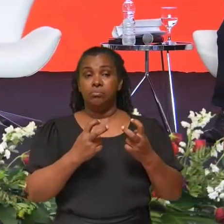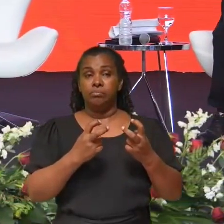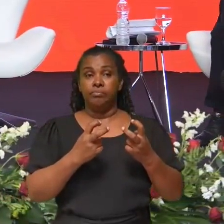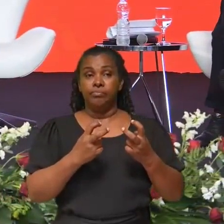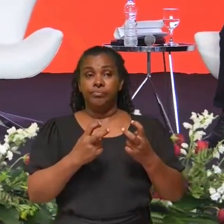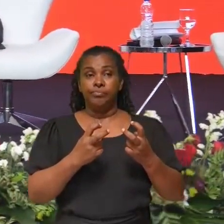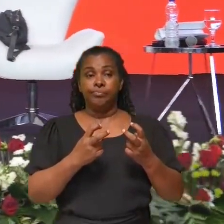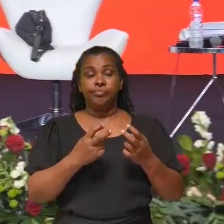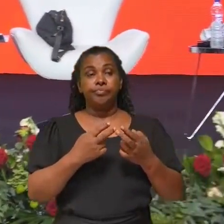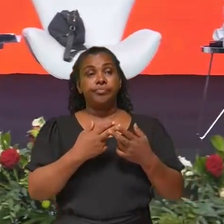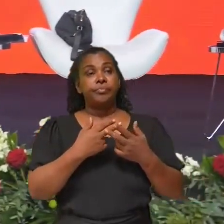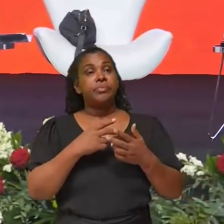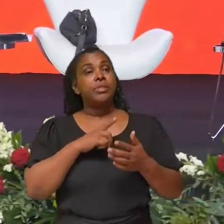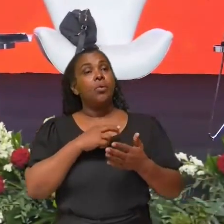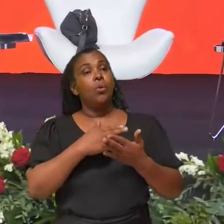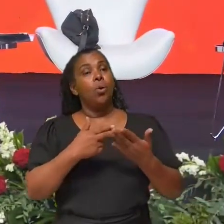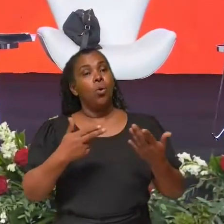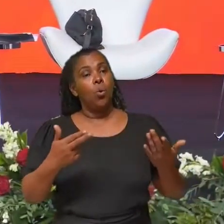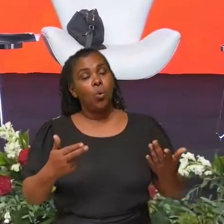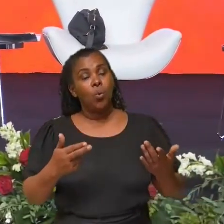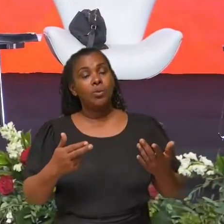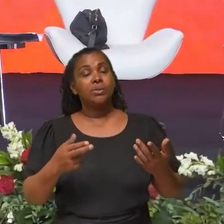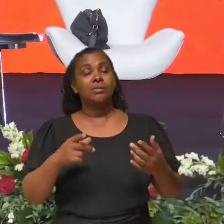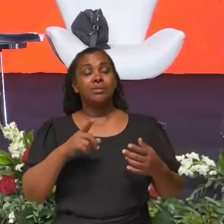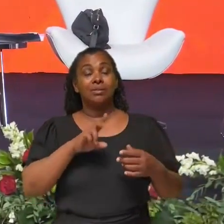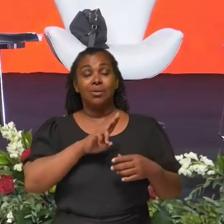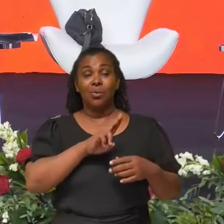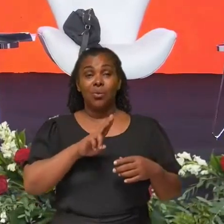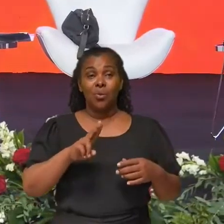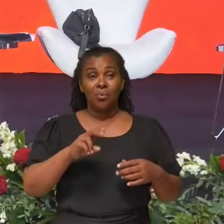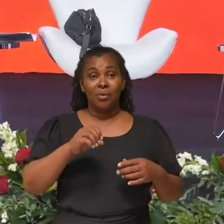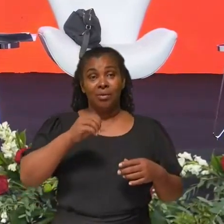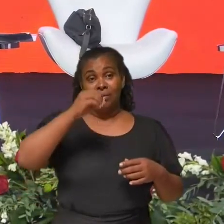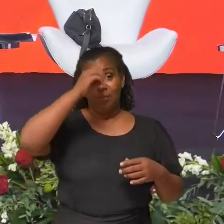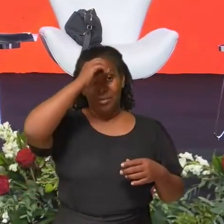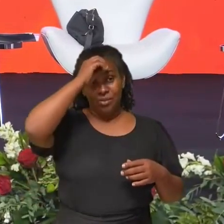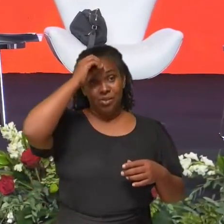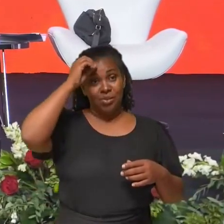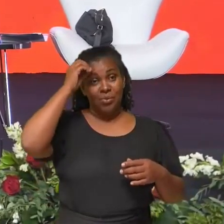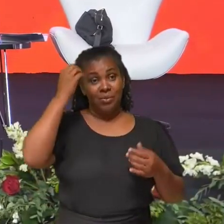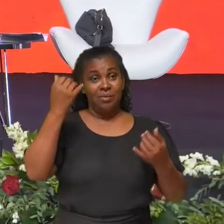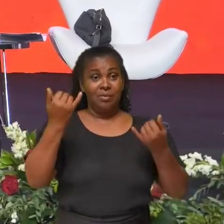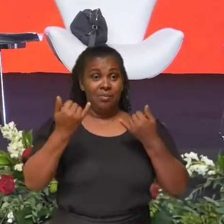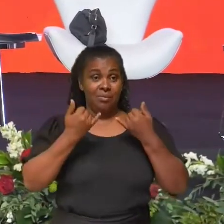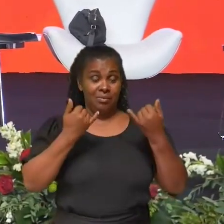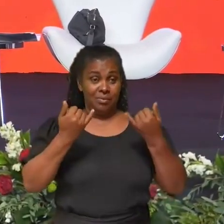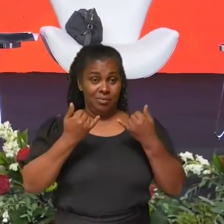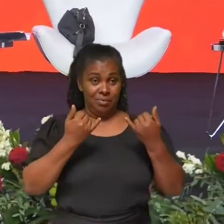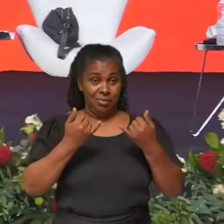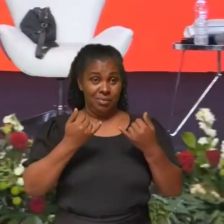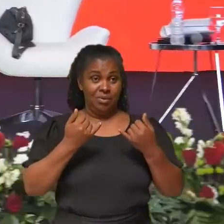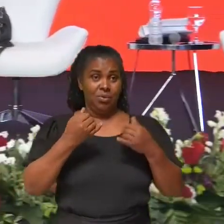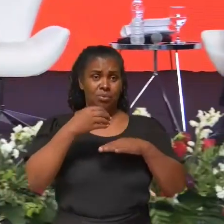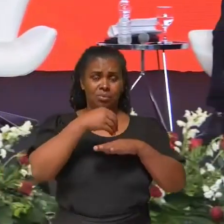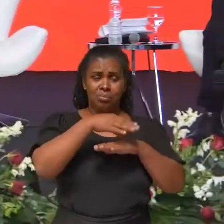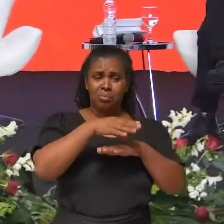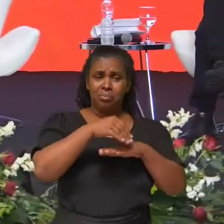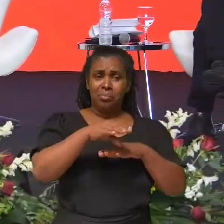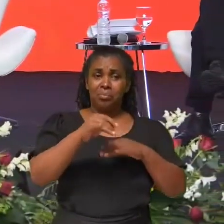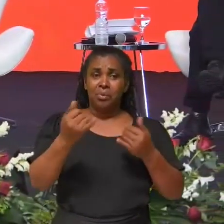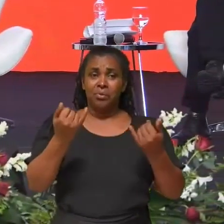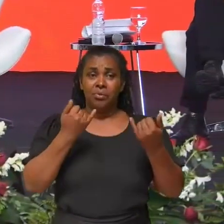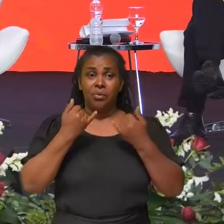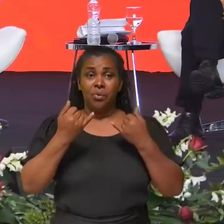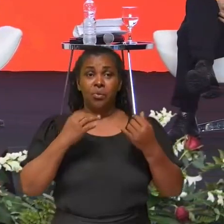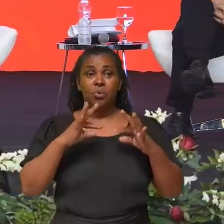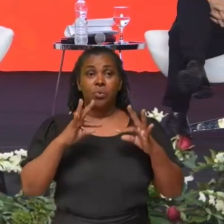ingenuidade da informação. Eu acho que eu dou bastante dados, muita informação e todo mundo vem.